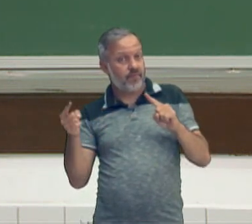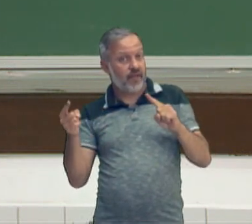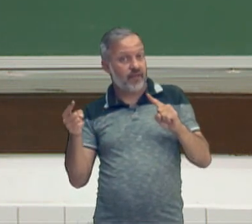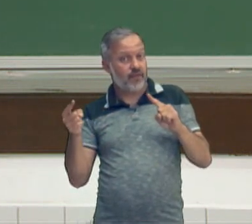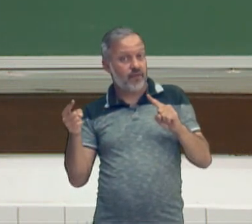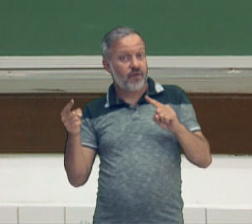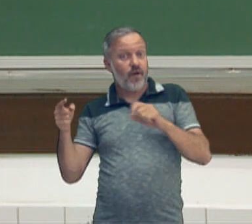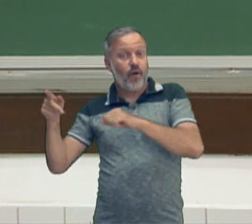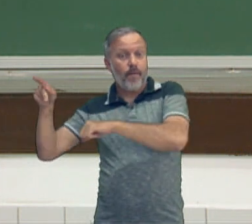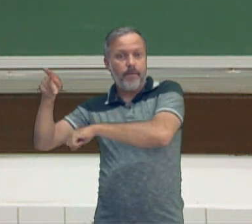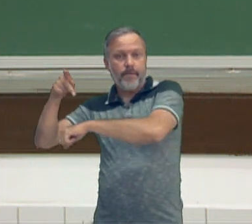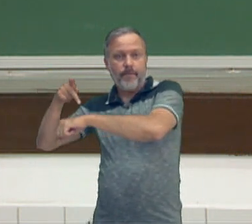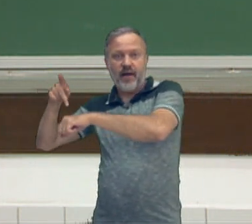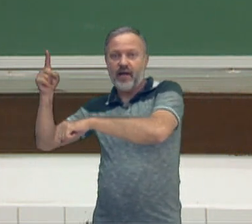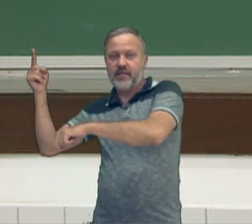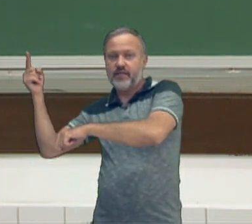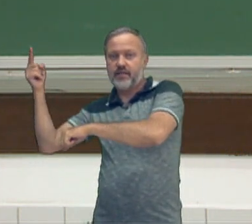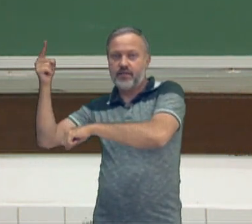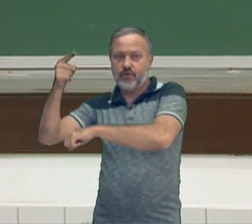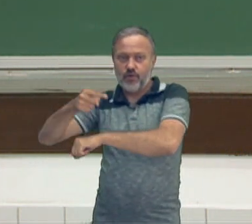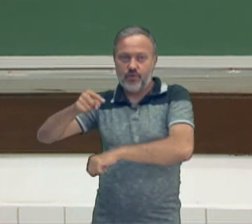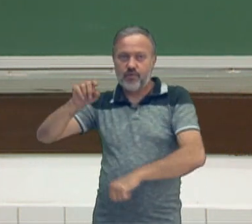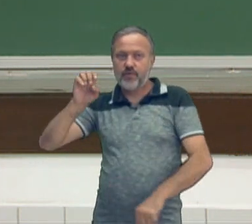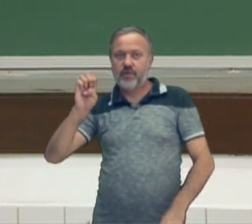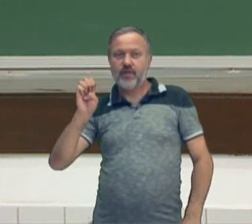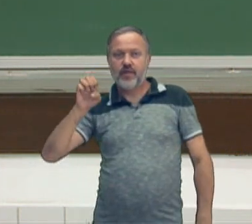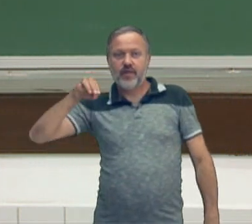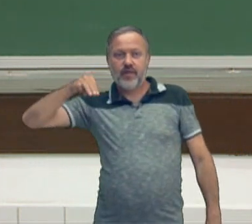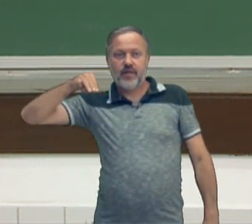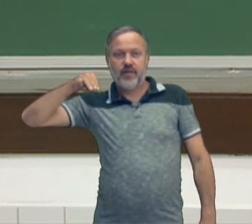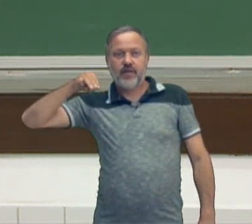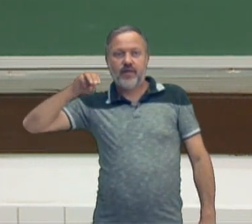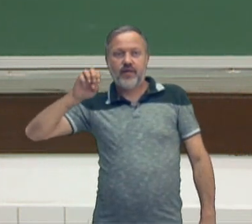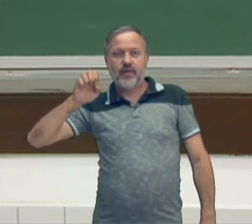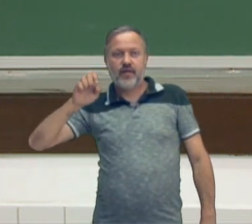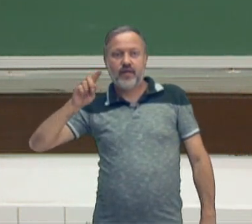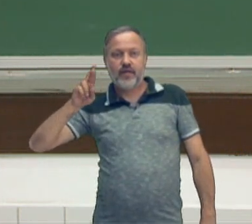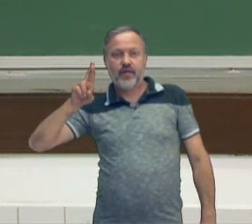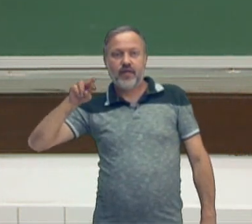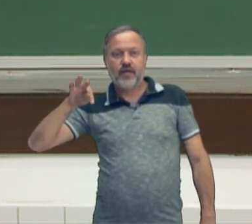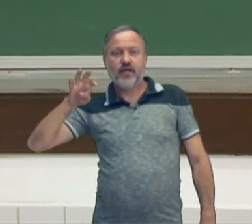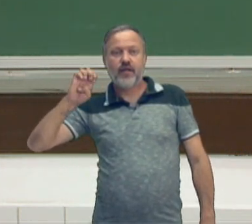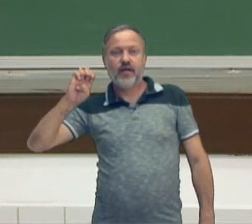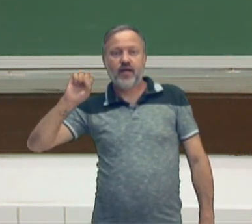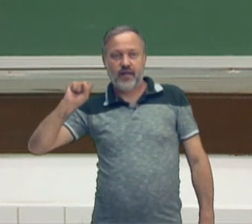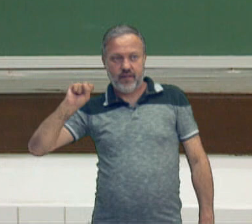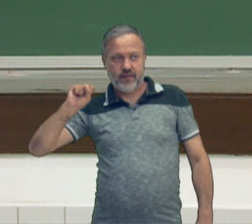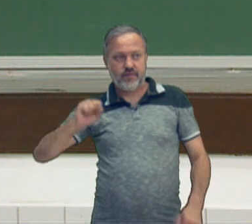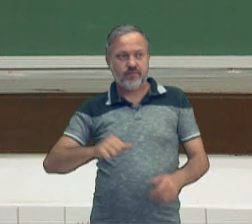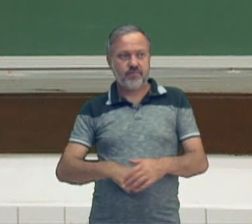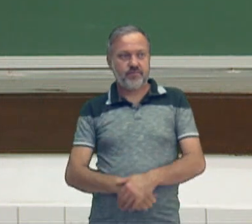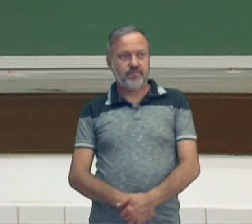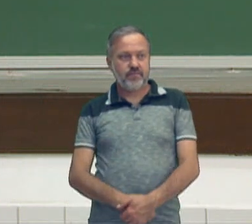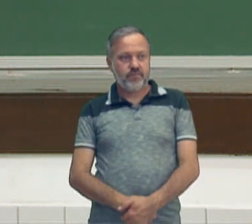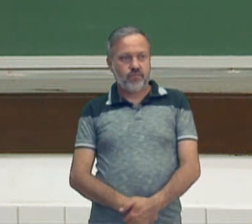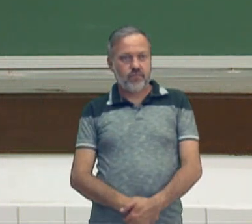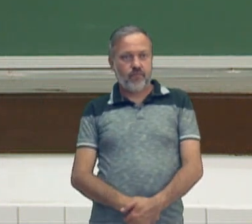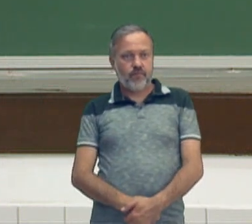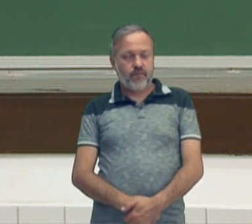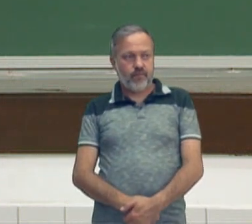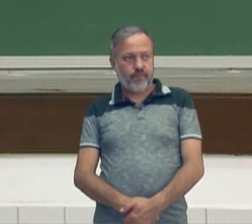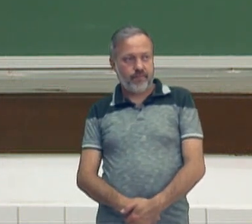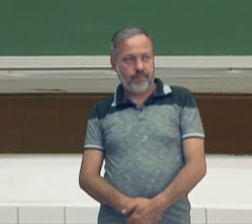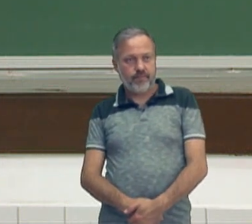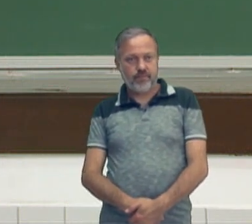eles deixaram. Ok? Beleza assim? Mais uma só para ver se você está ligado. Olha só,